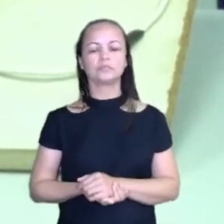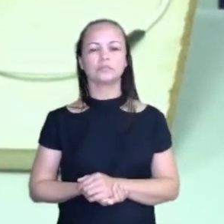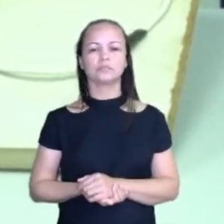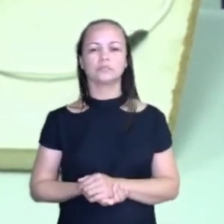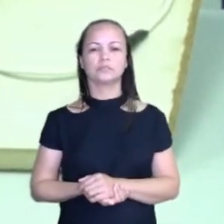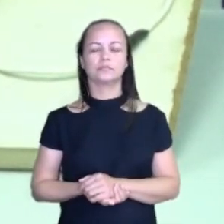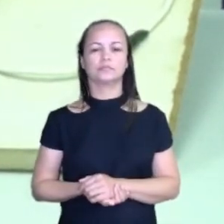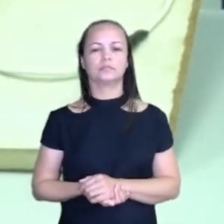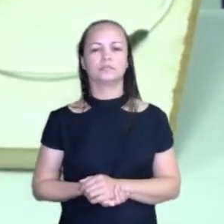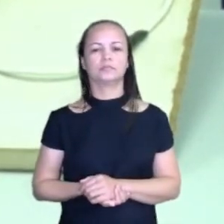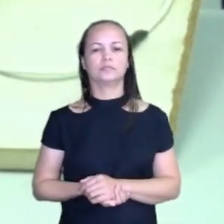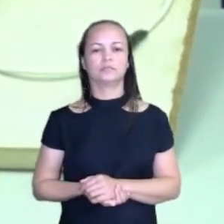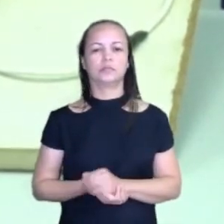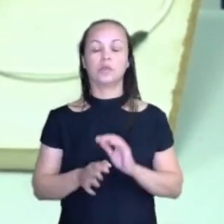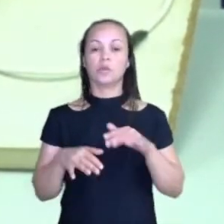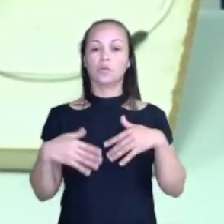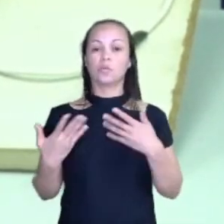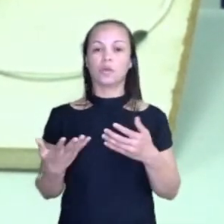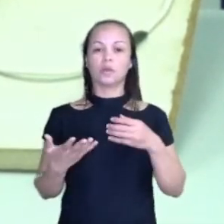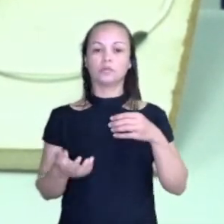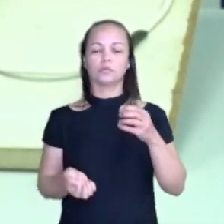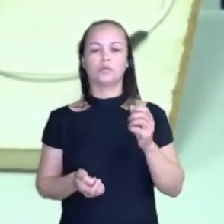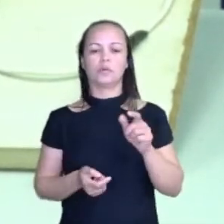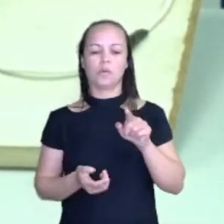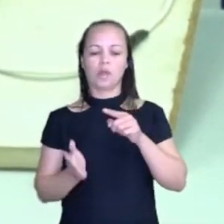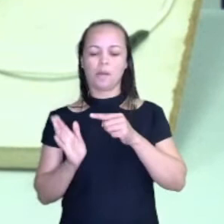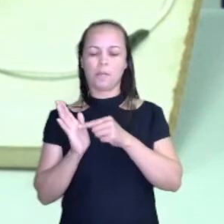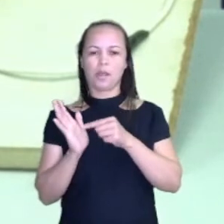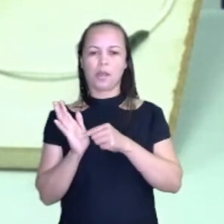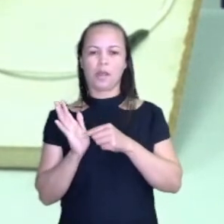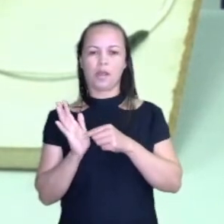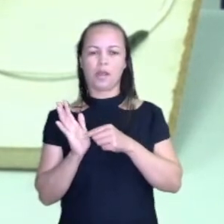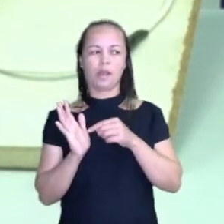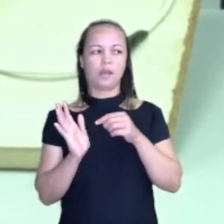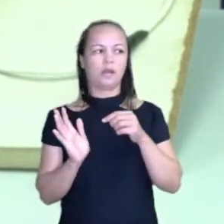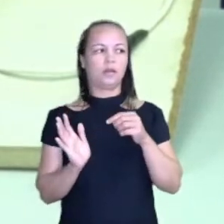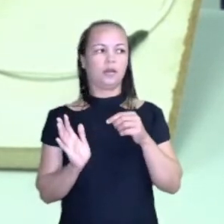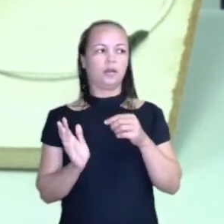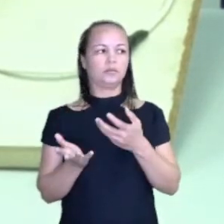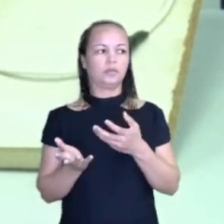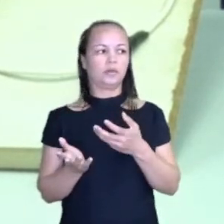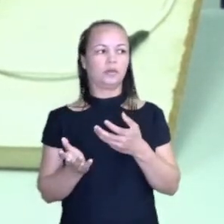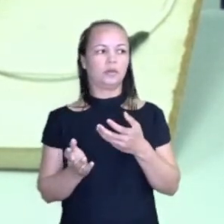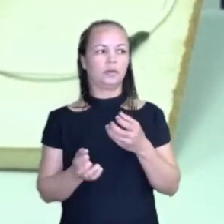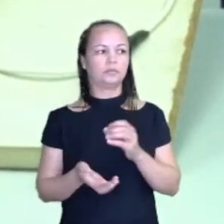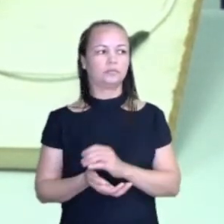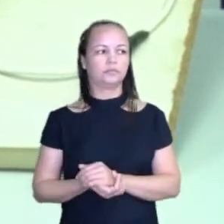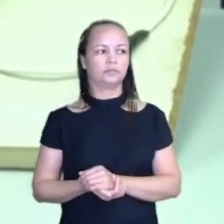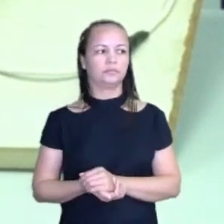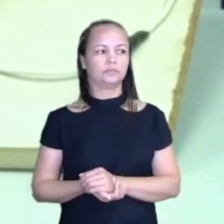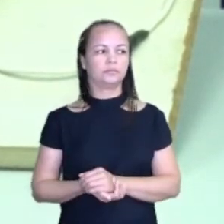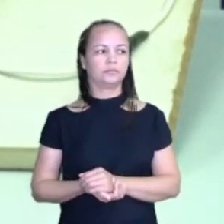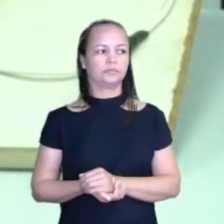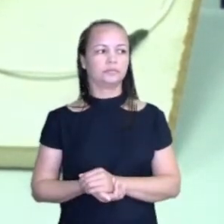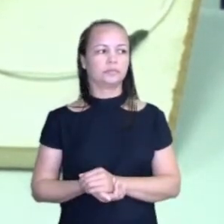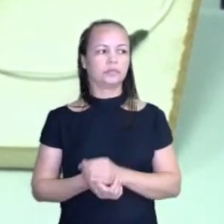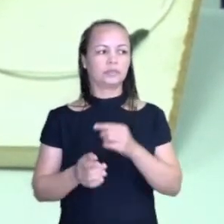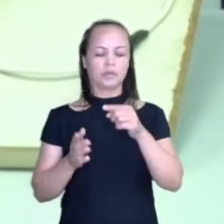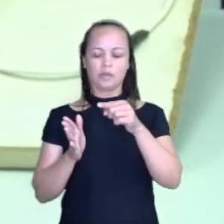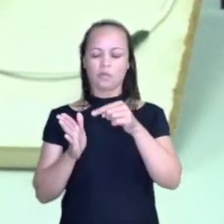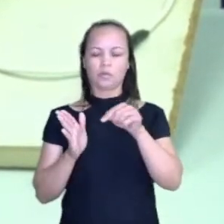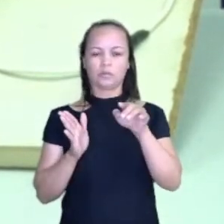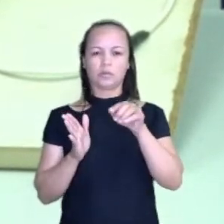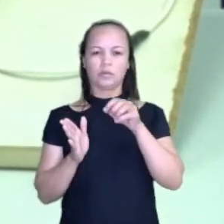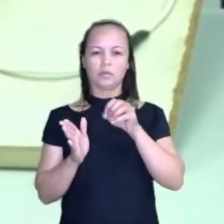então quando eu ligo o que tá acontecendo aí ó a